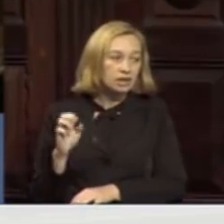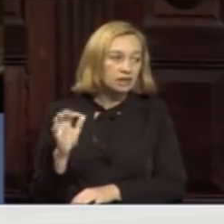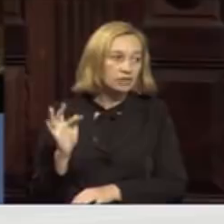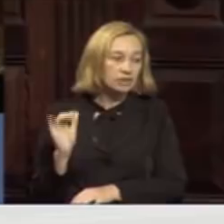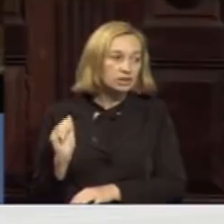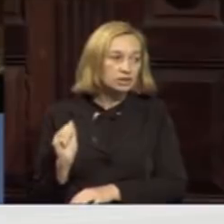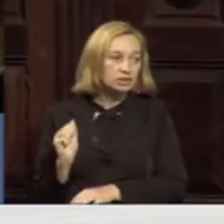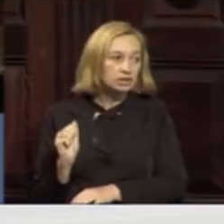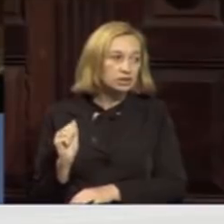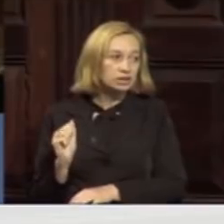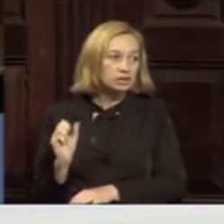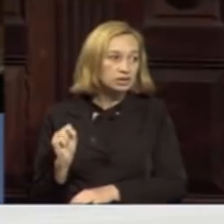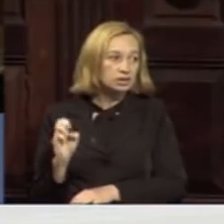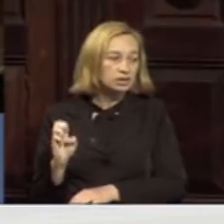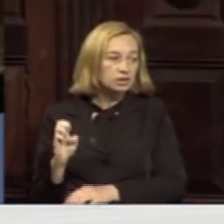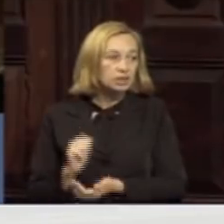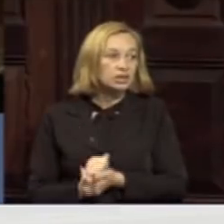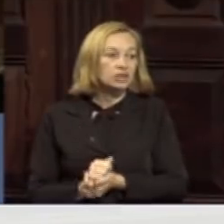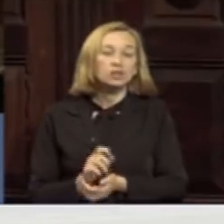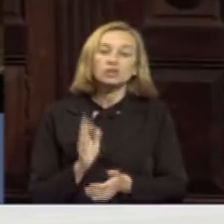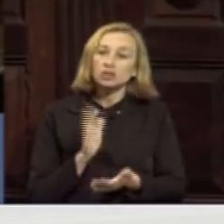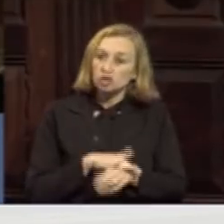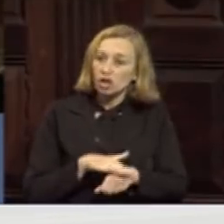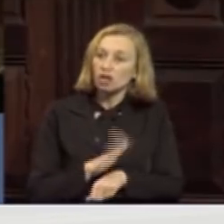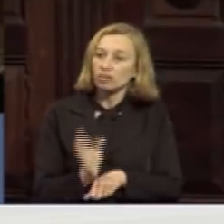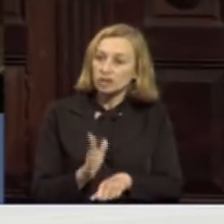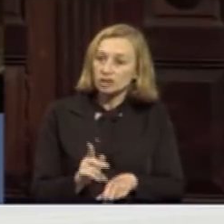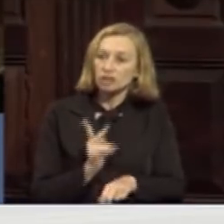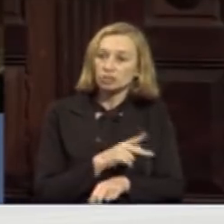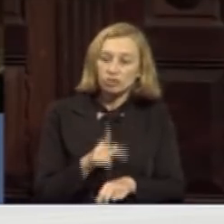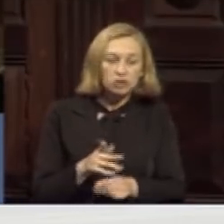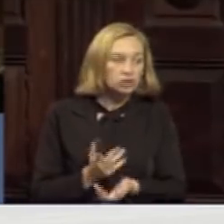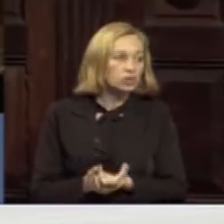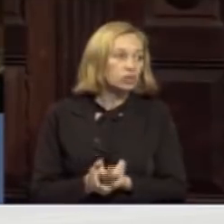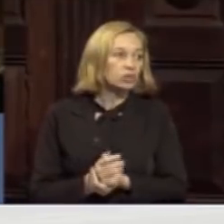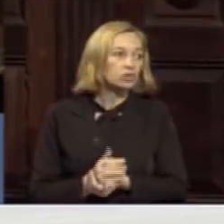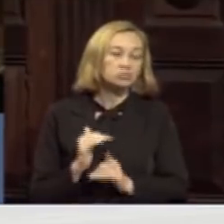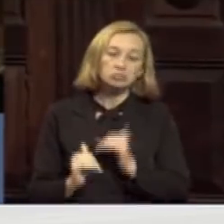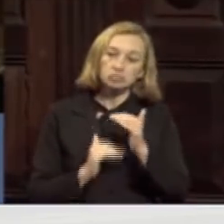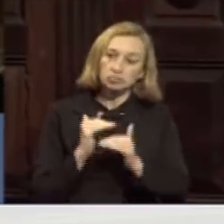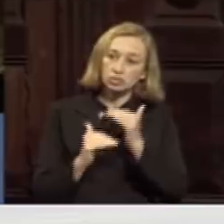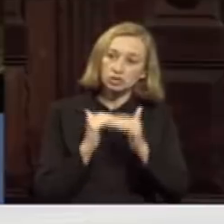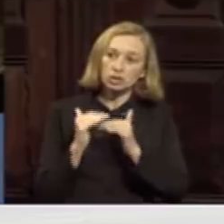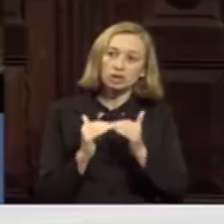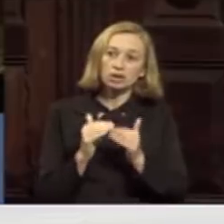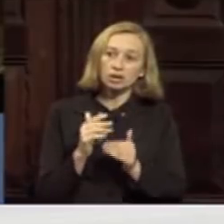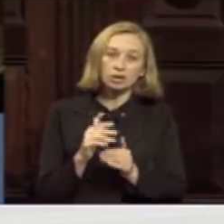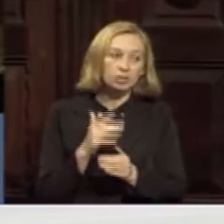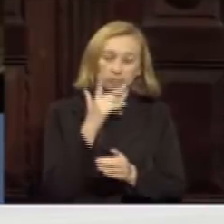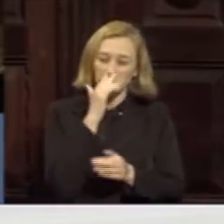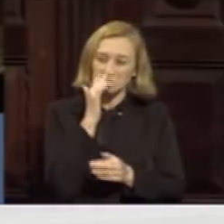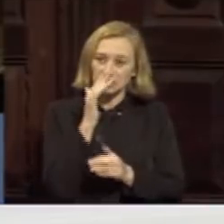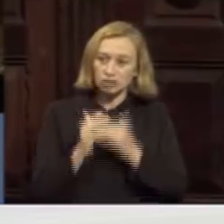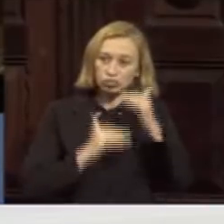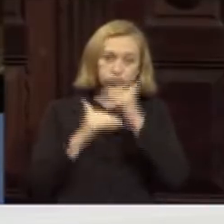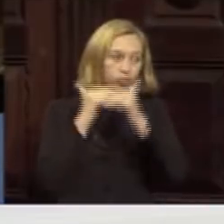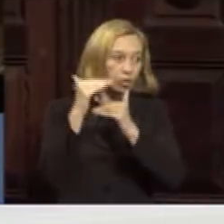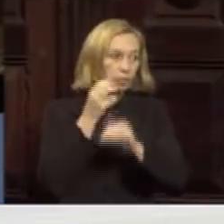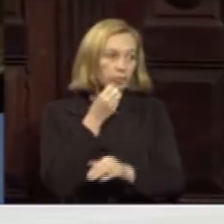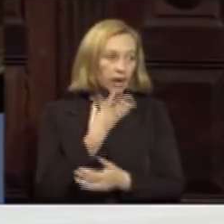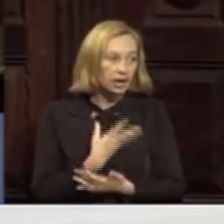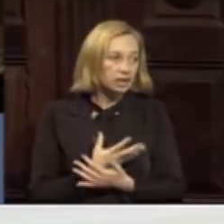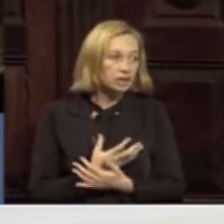inúmeras vezes com o reitor, professor Luiz Passoni, e o processo parecia avançar muito bem. Quero crer que